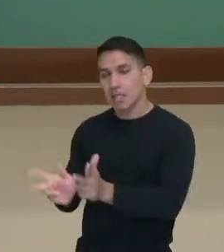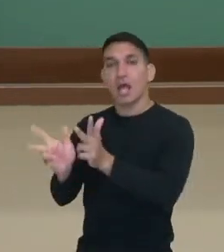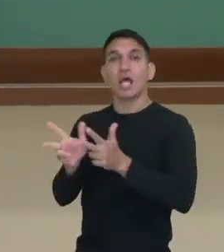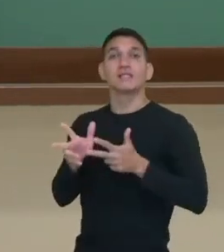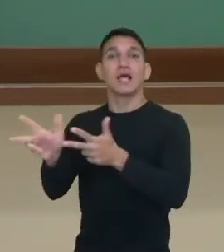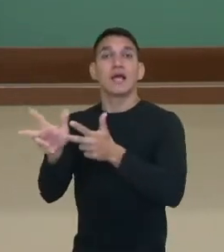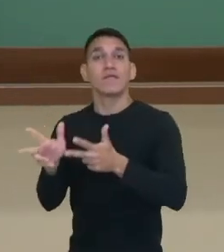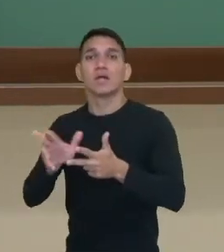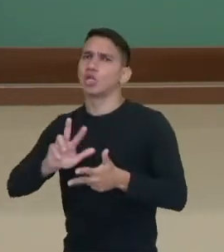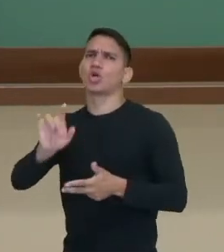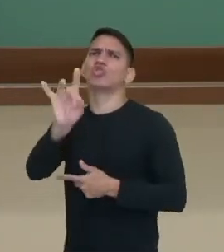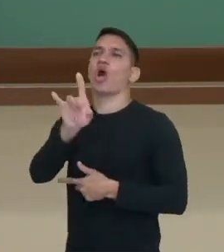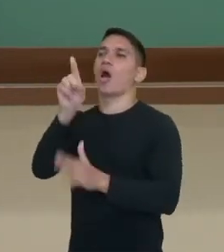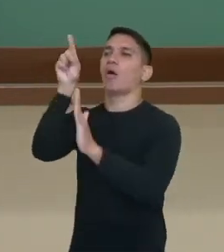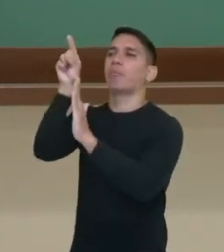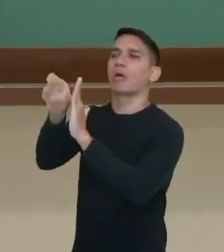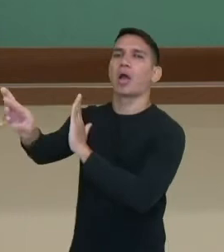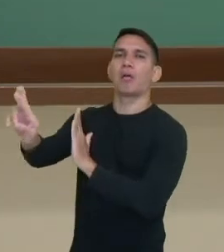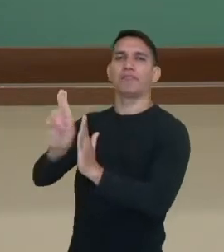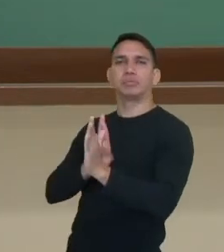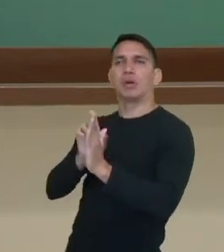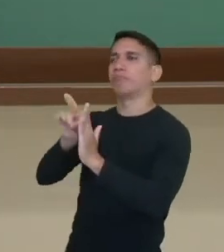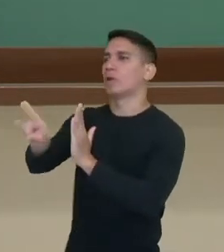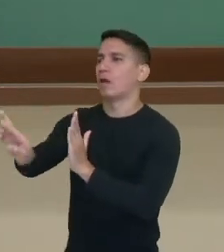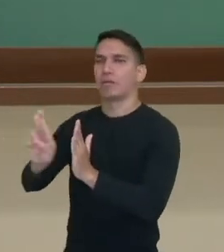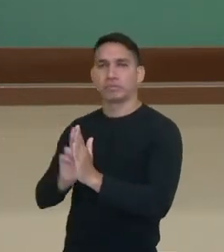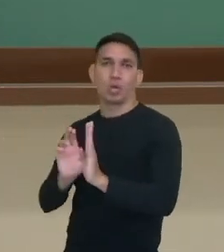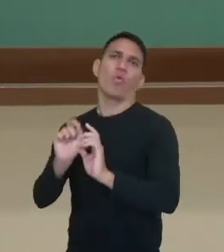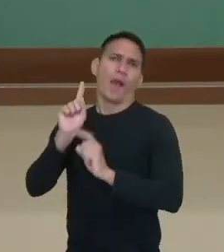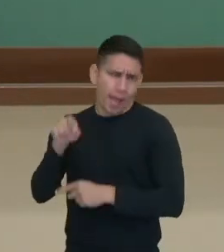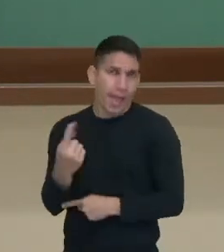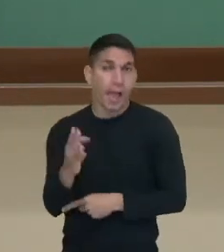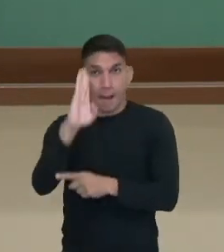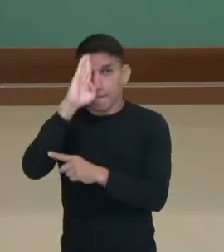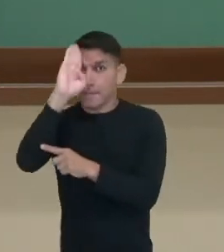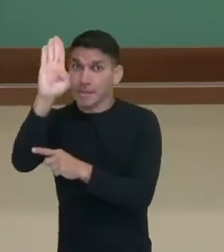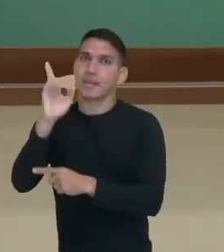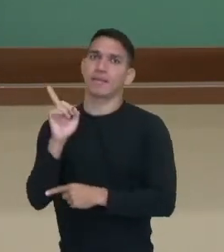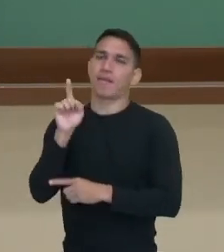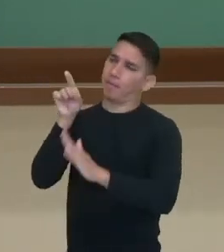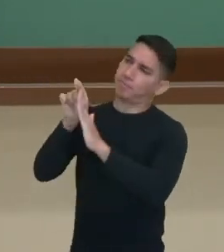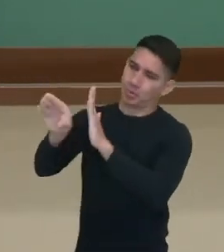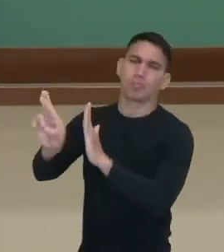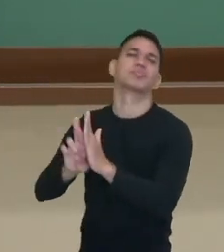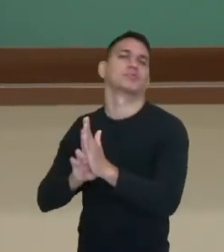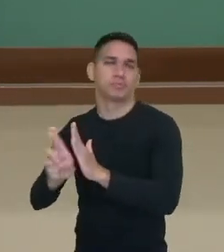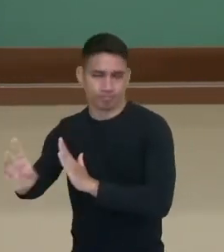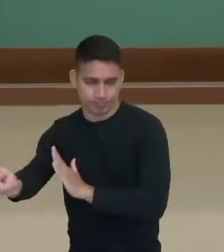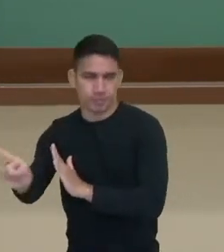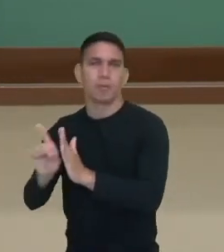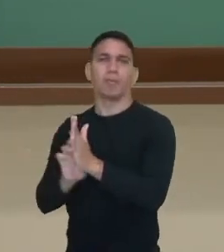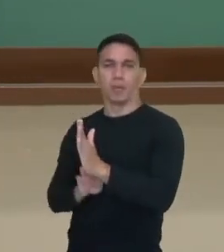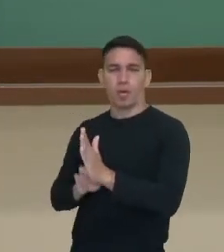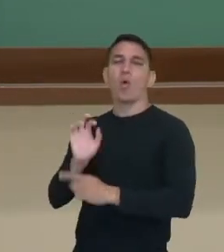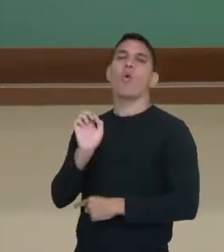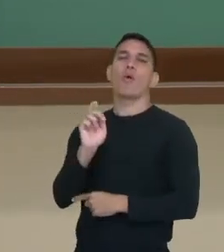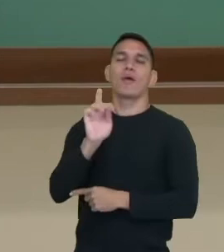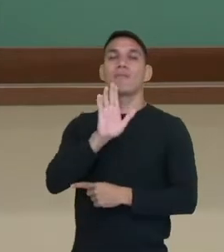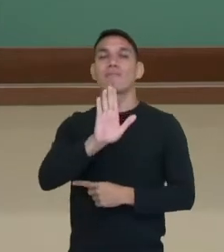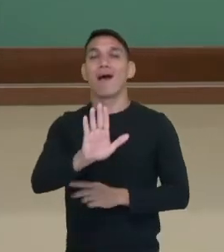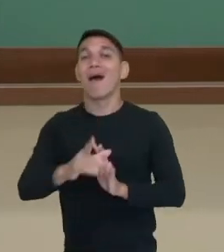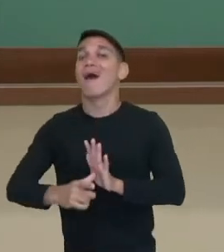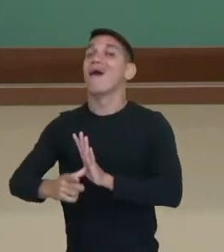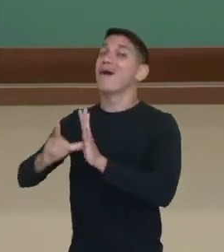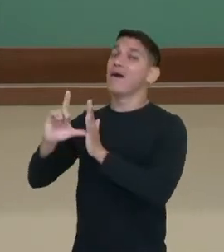perguntas e respostas. Ela é, sim, a parte principal, o corpo, perguntas e respostas. Mas antes,